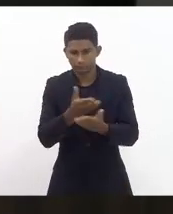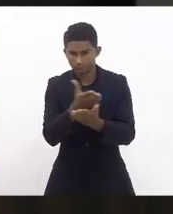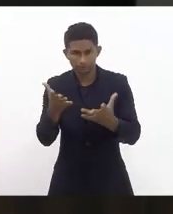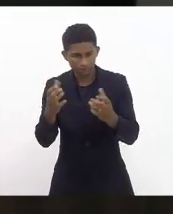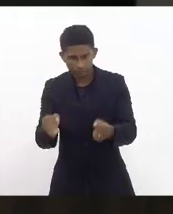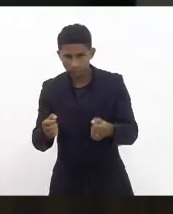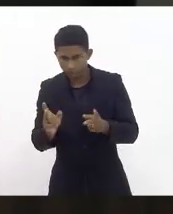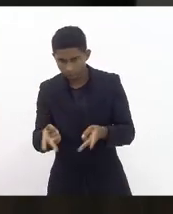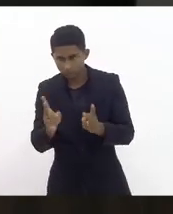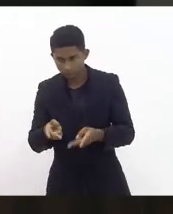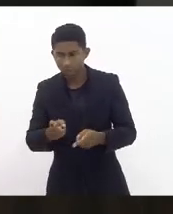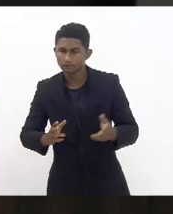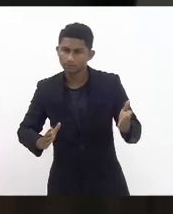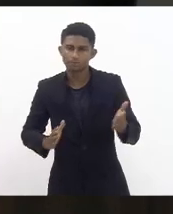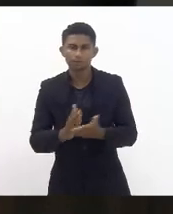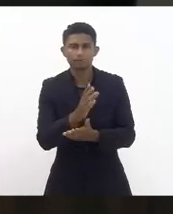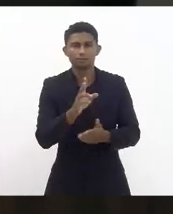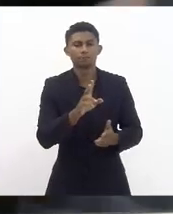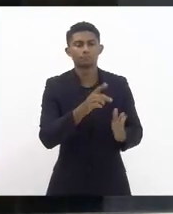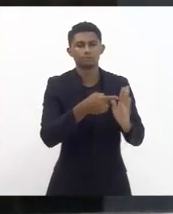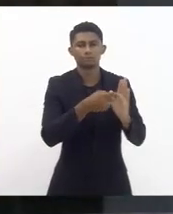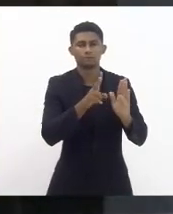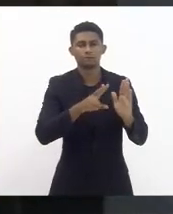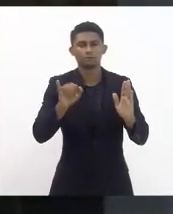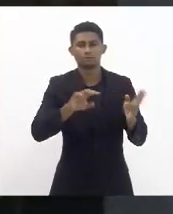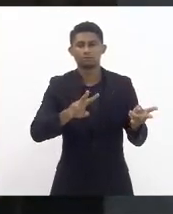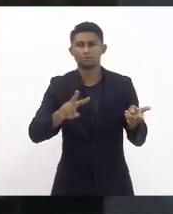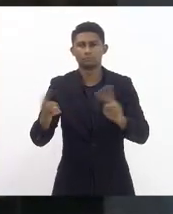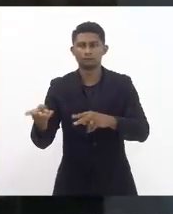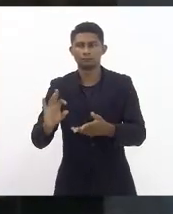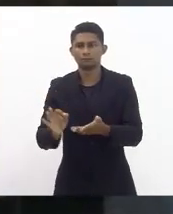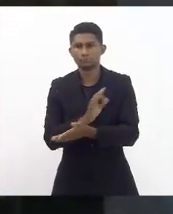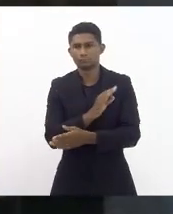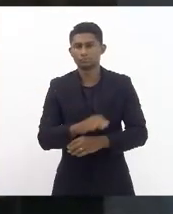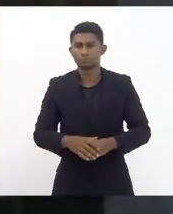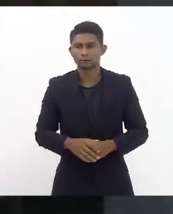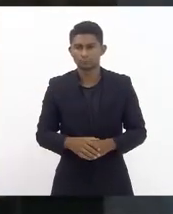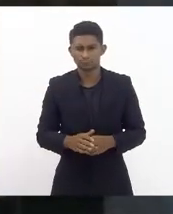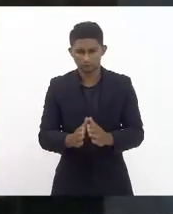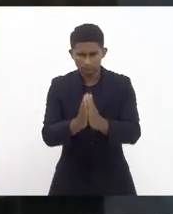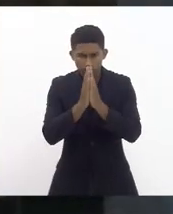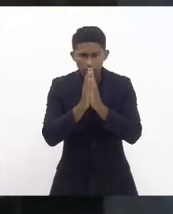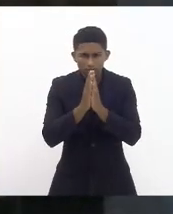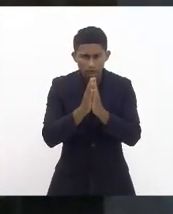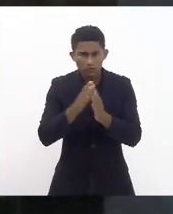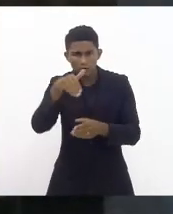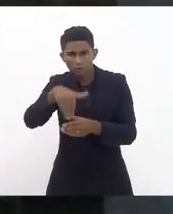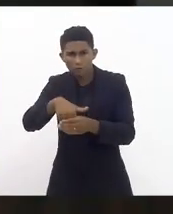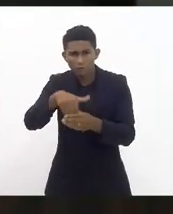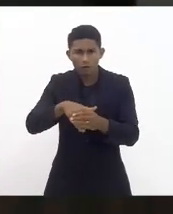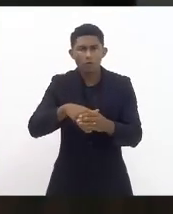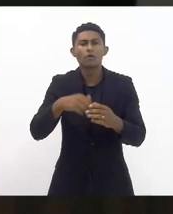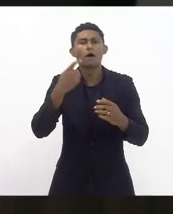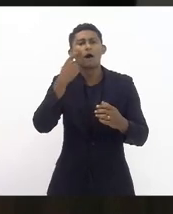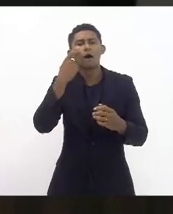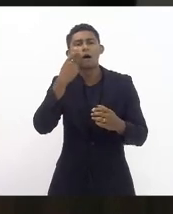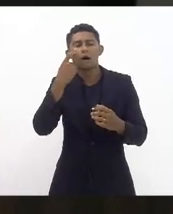aprovam permaneçam como estão aprovados, vai autógrafo. Verificação de votação, senhor presidente. Deputado Luiz Paulo,